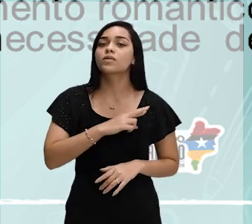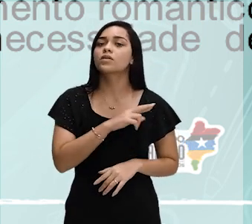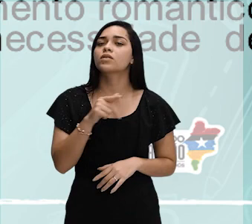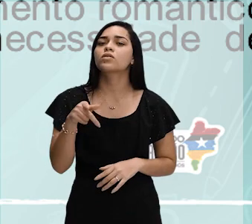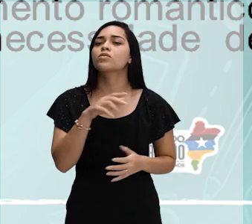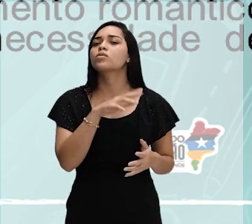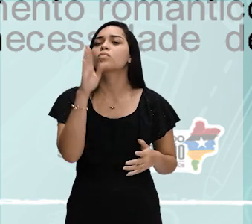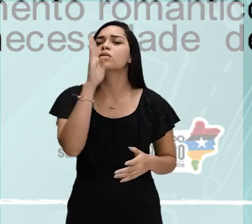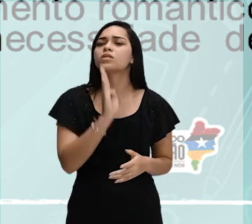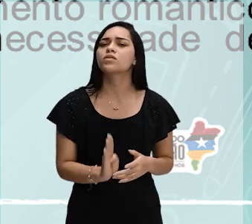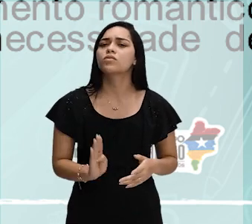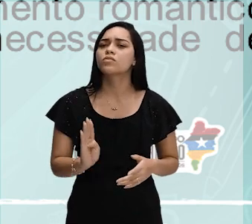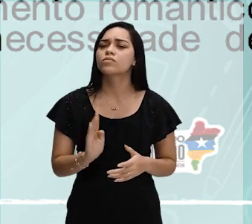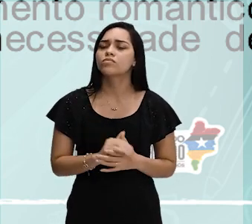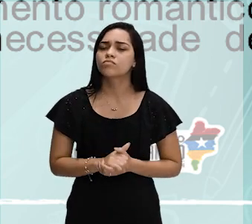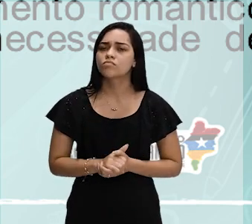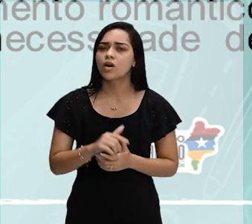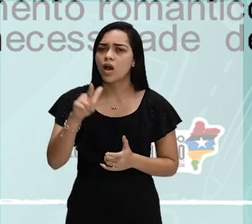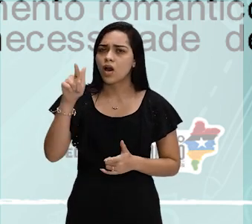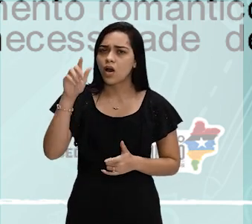Brasil? Foi Gonçalves Dias?